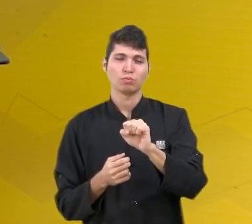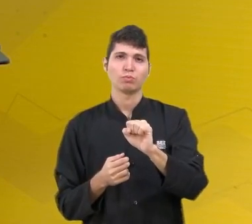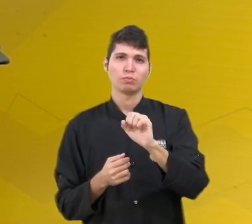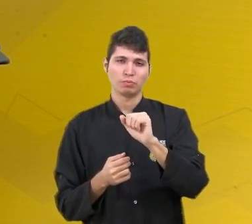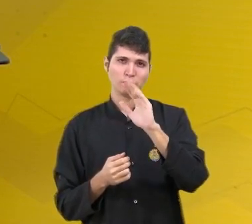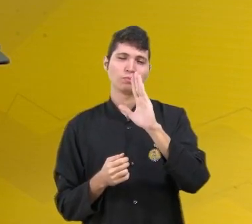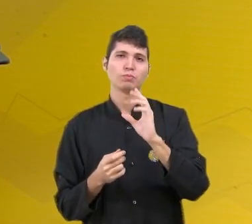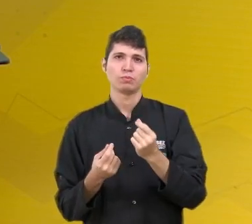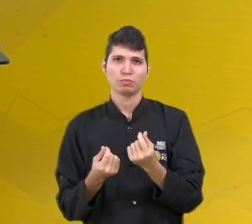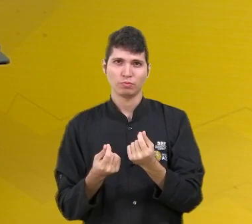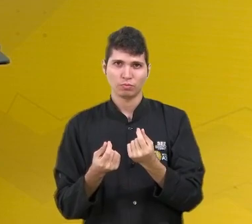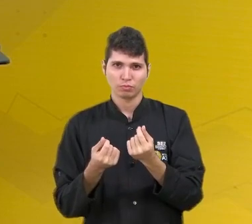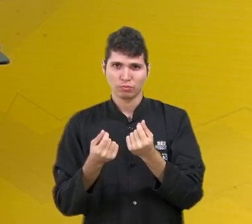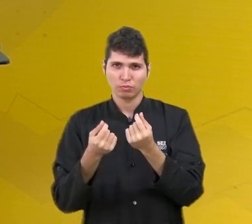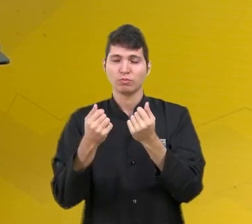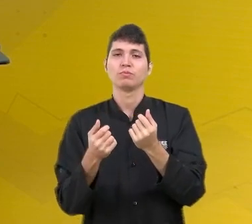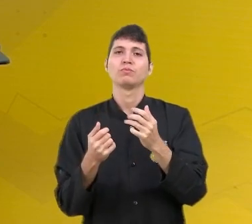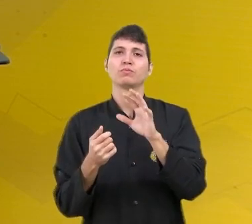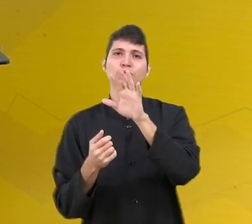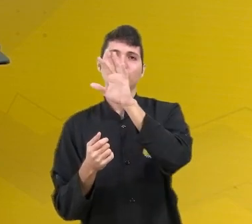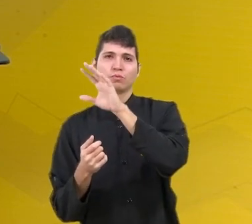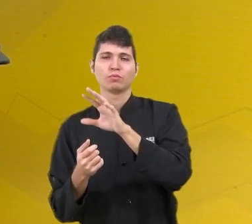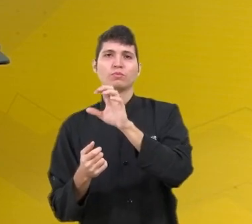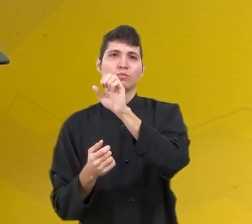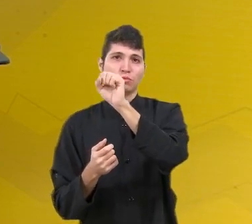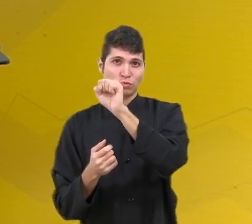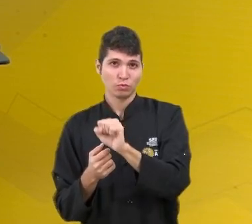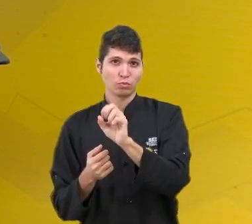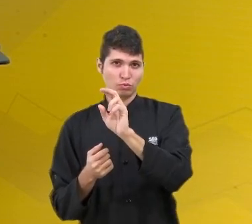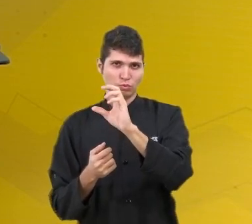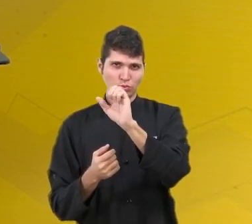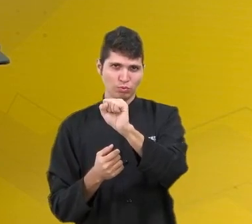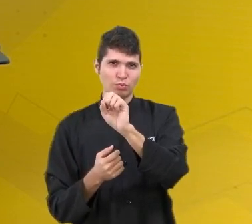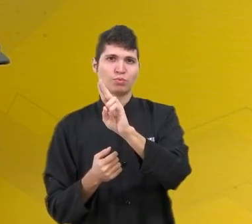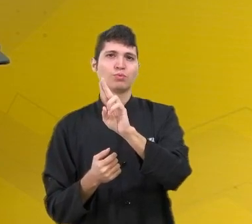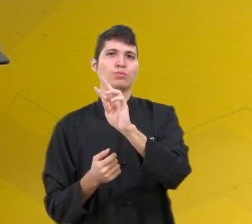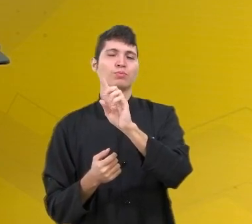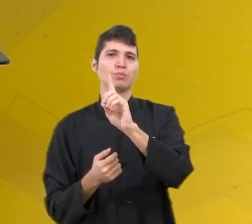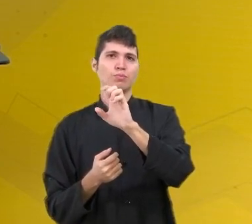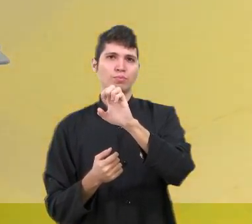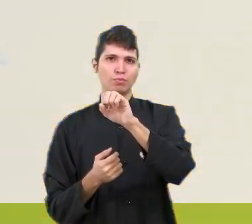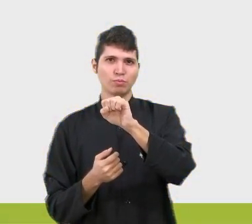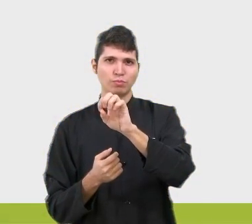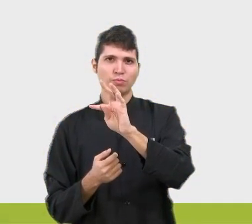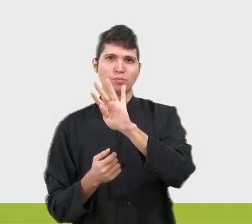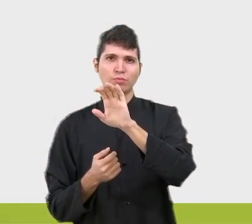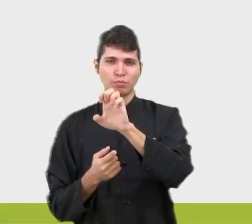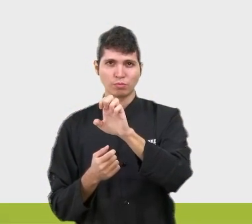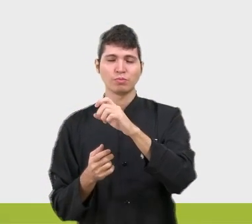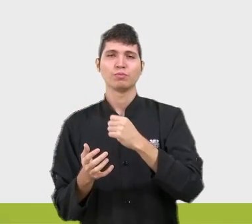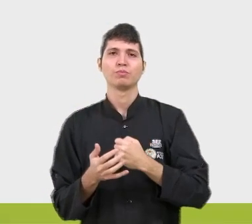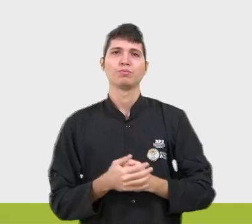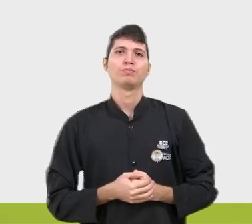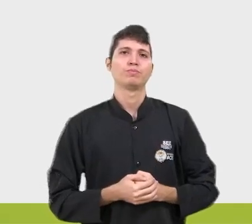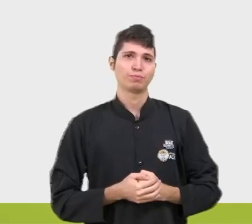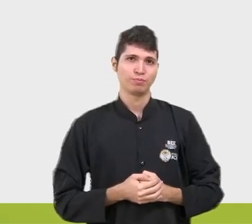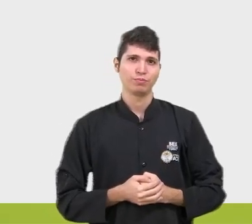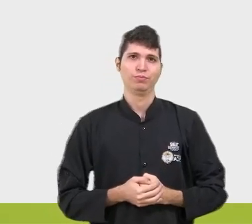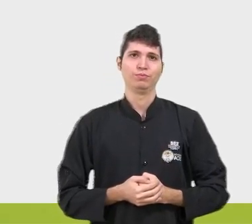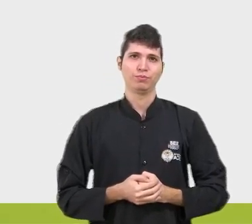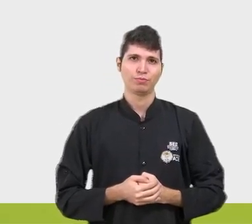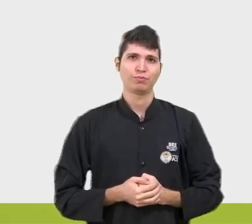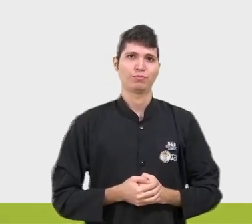que o sudeste está ali fazendo parte dessa regionalização geoeconômica. O outro